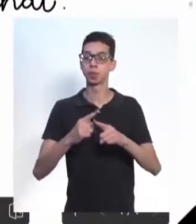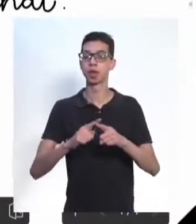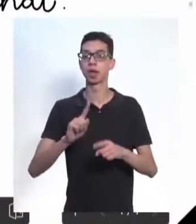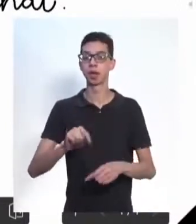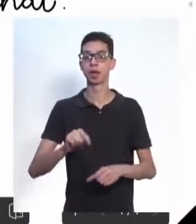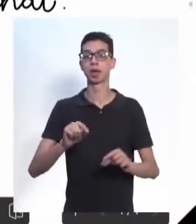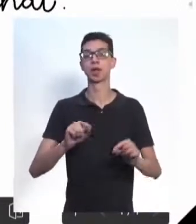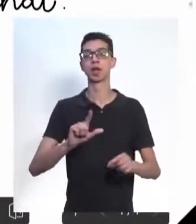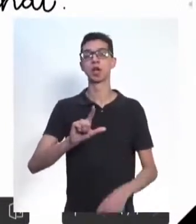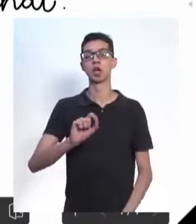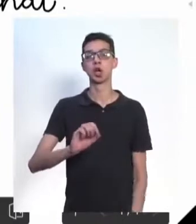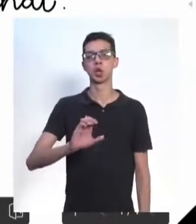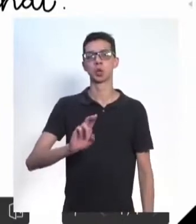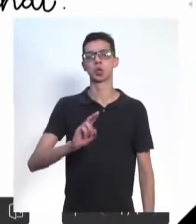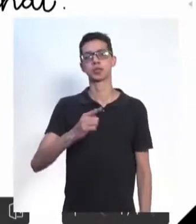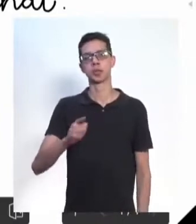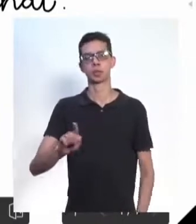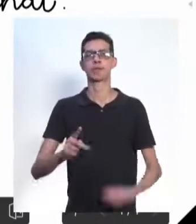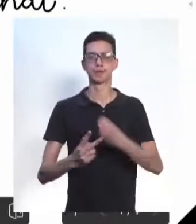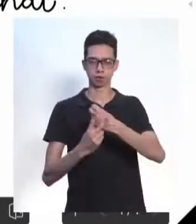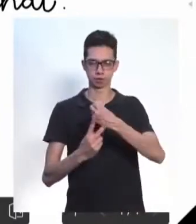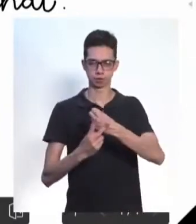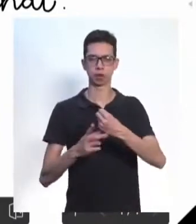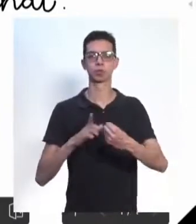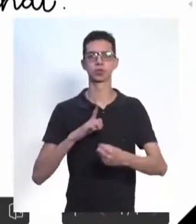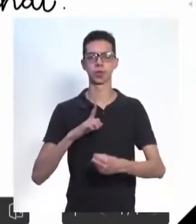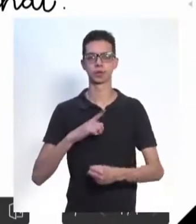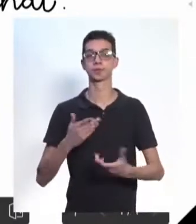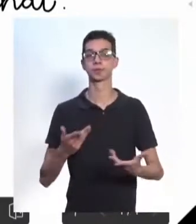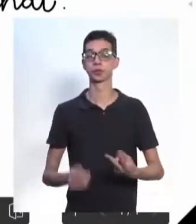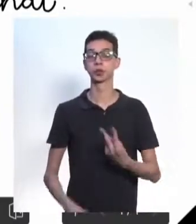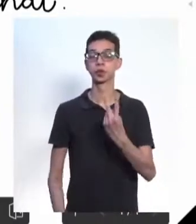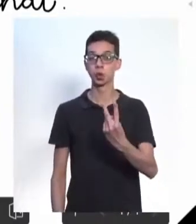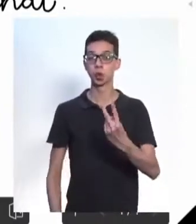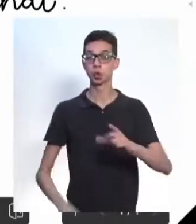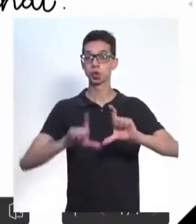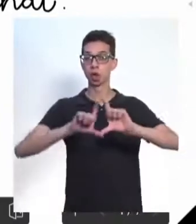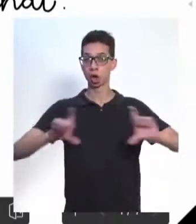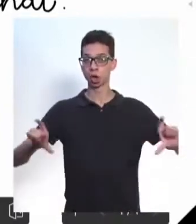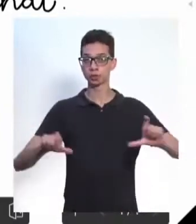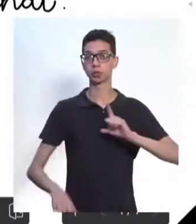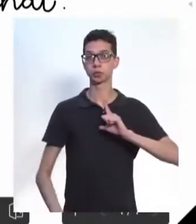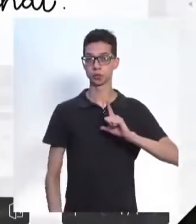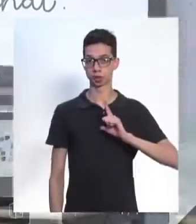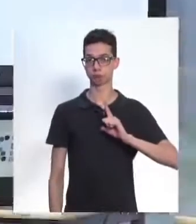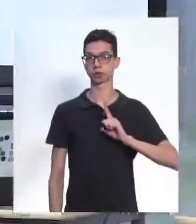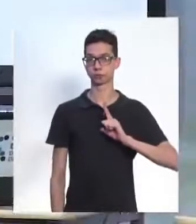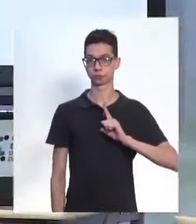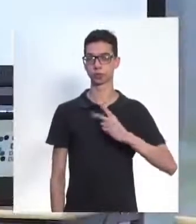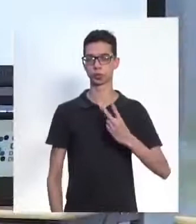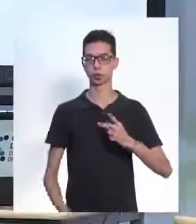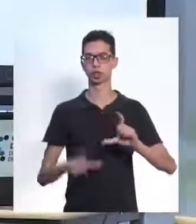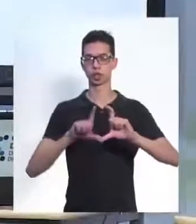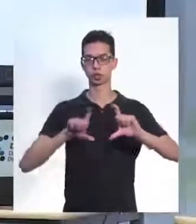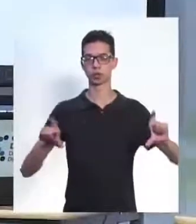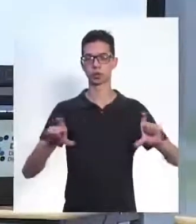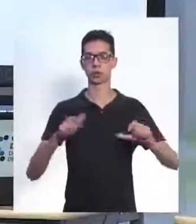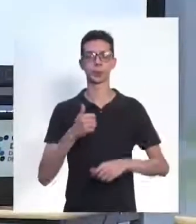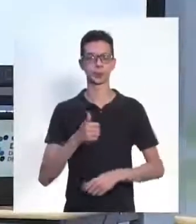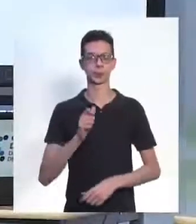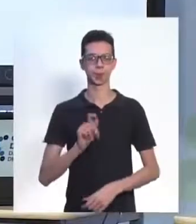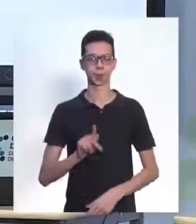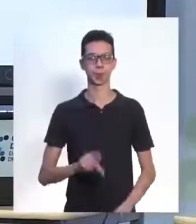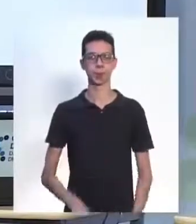Eles então, já sabem. ok, significa que eu tenho duas orações aqui. Duas. Certo? Um período Composto. com duas